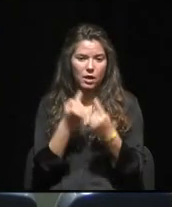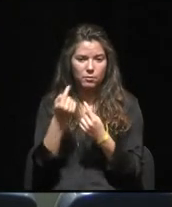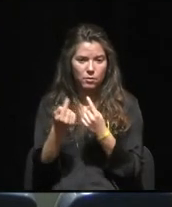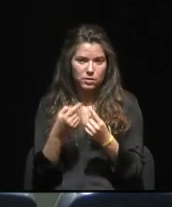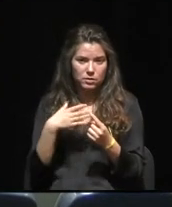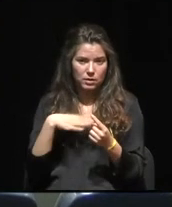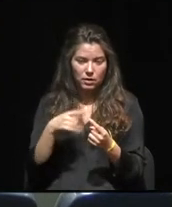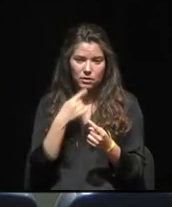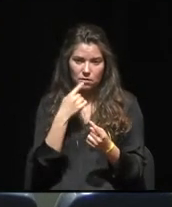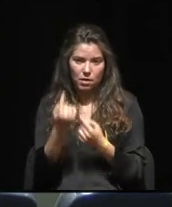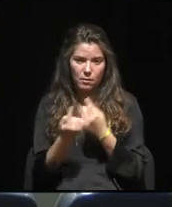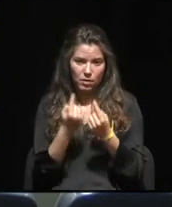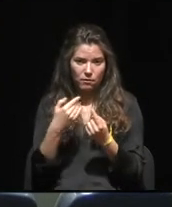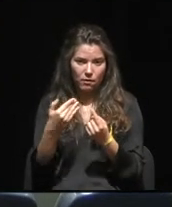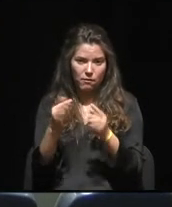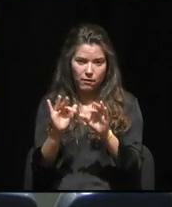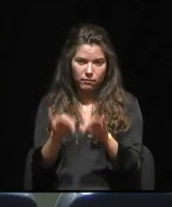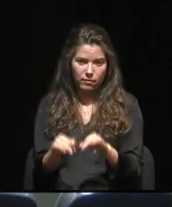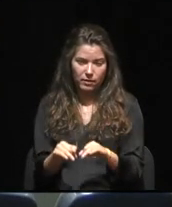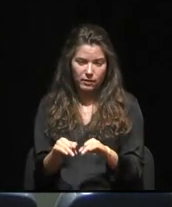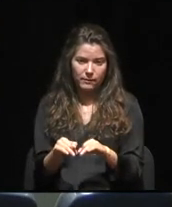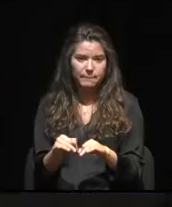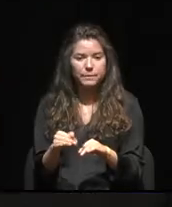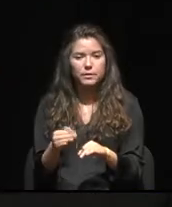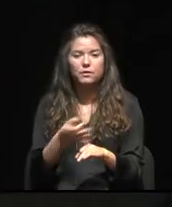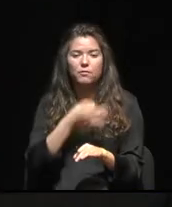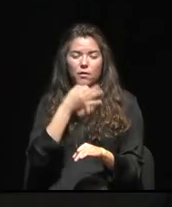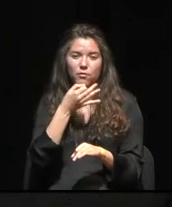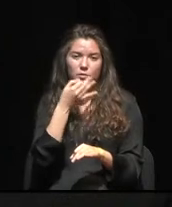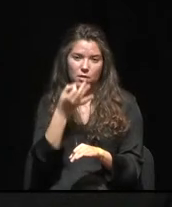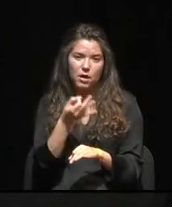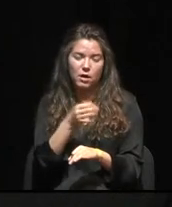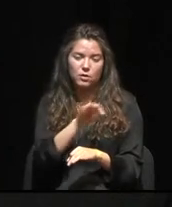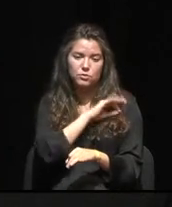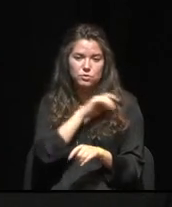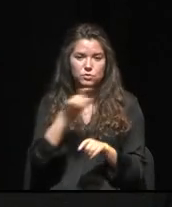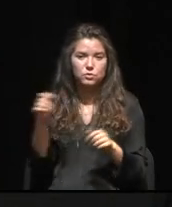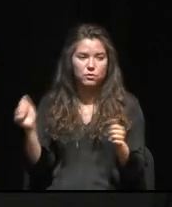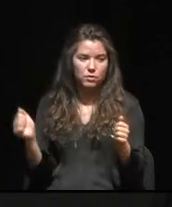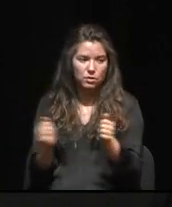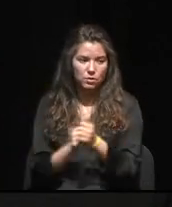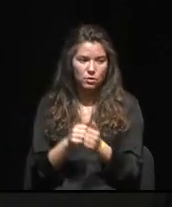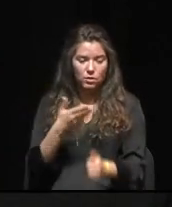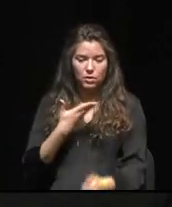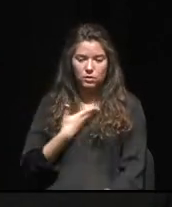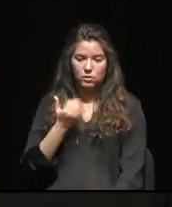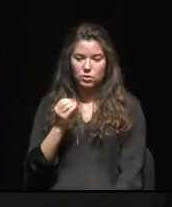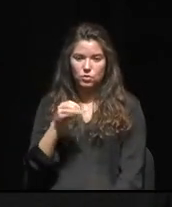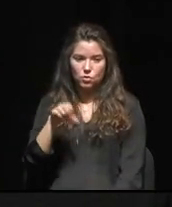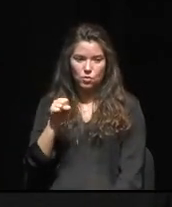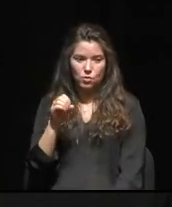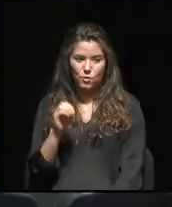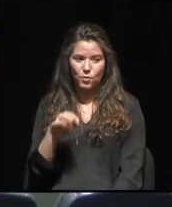querem encerrar vamos passar a palavra ao senhor Vereador Diogo Moura